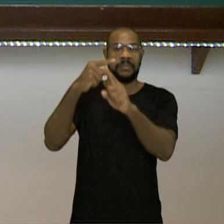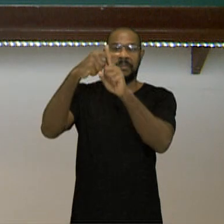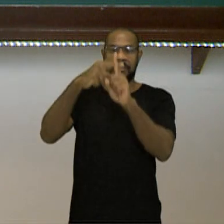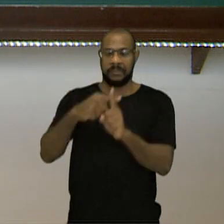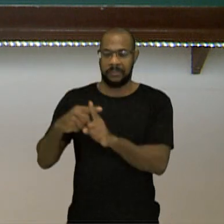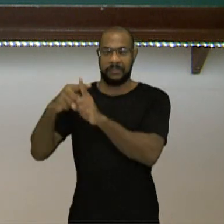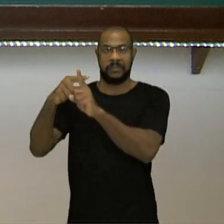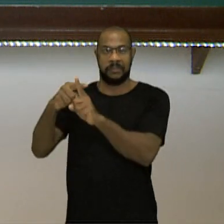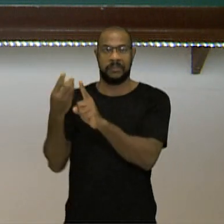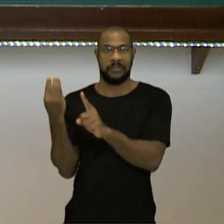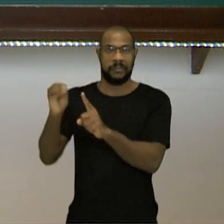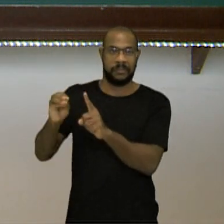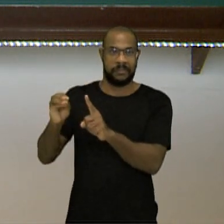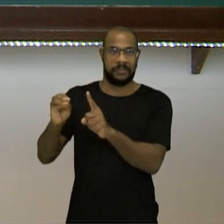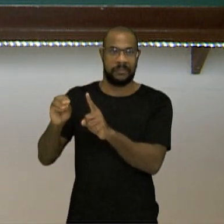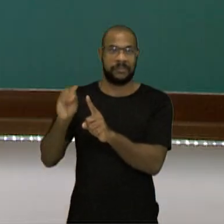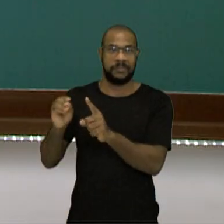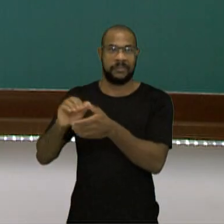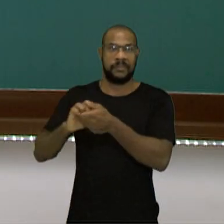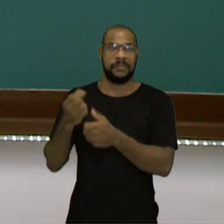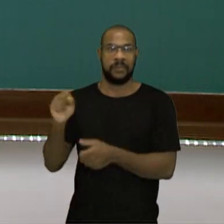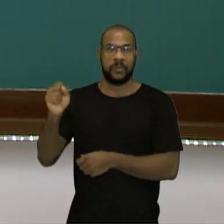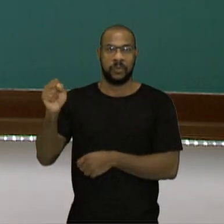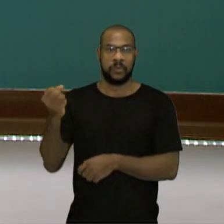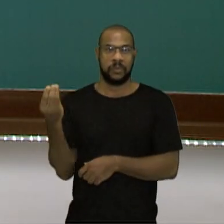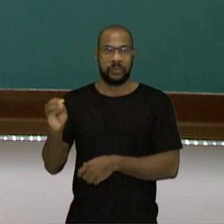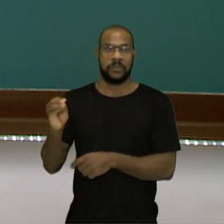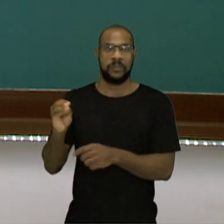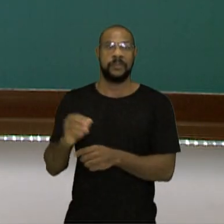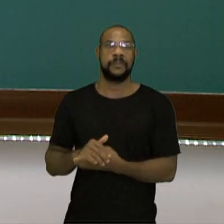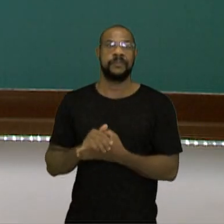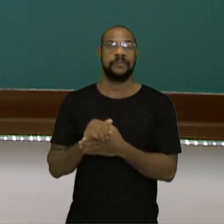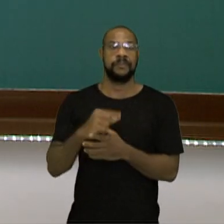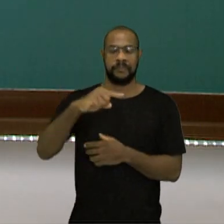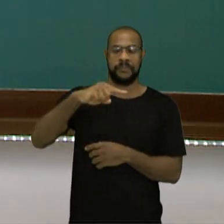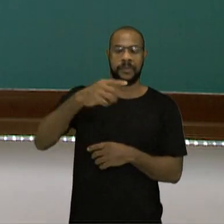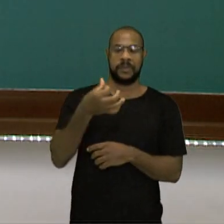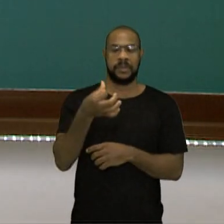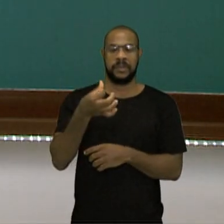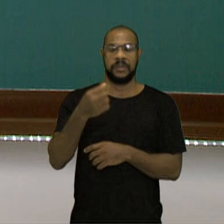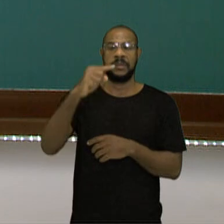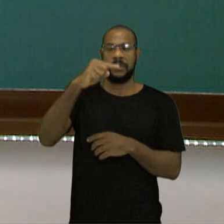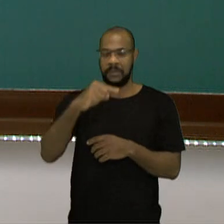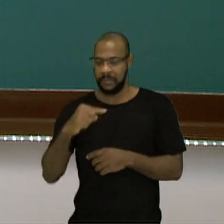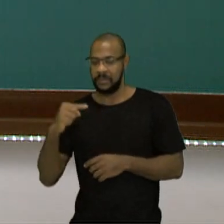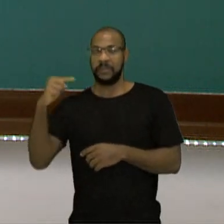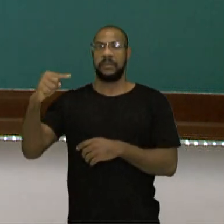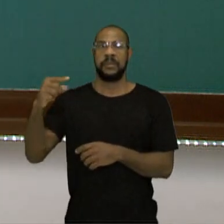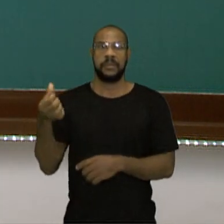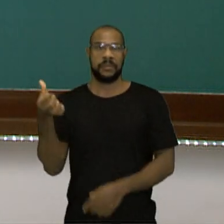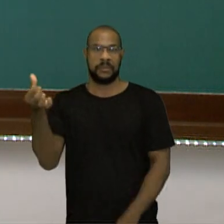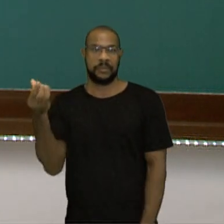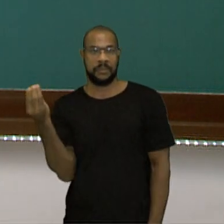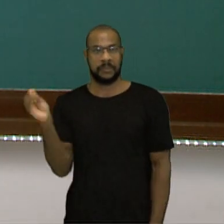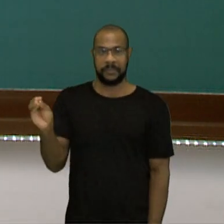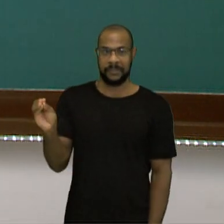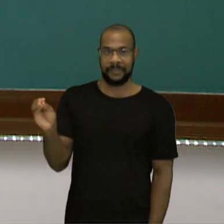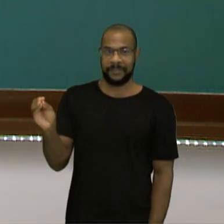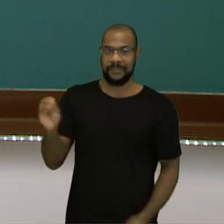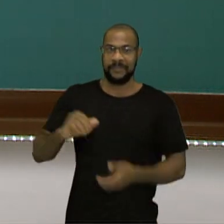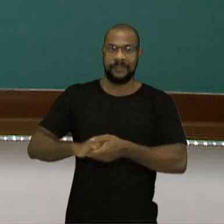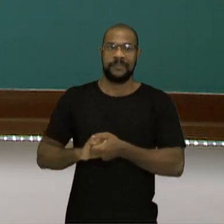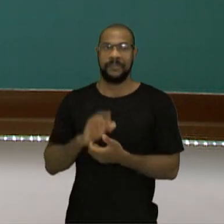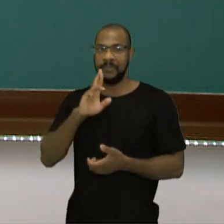6 a gente repetiu, porque não tem negativo para juntar com ele. Números com sinal diferente, nós vamos diminuir e pegar o sinal do maior